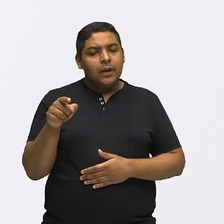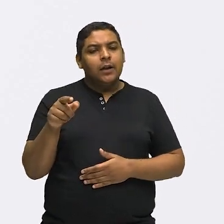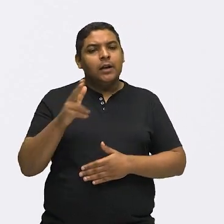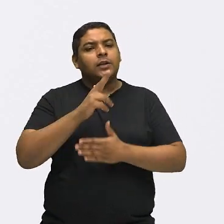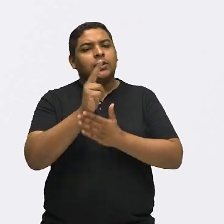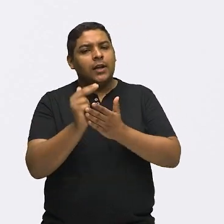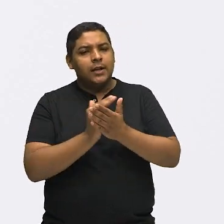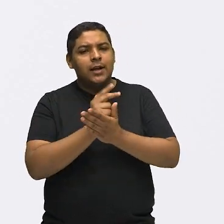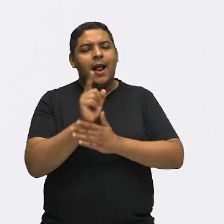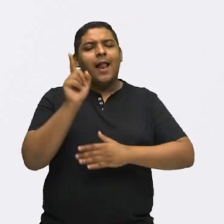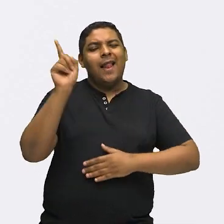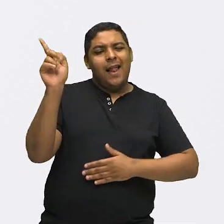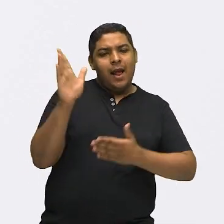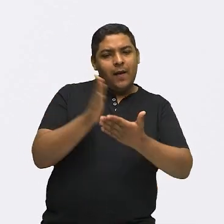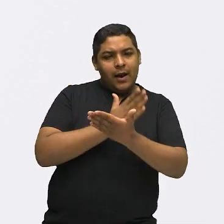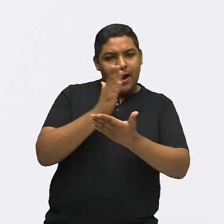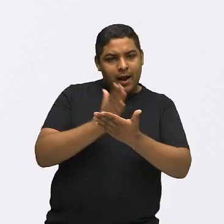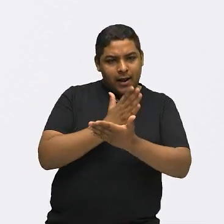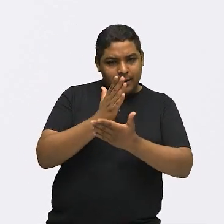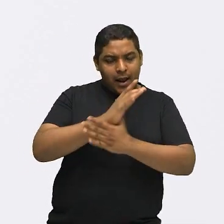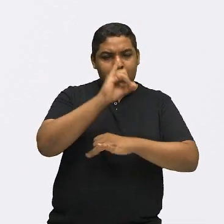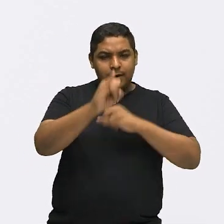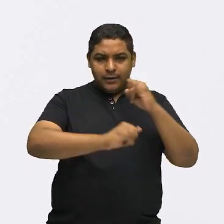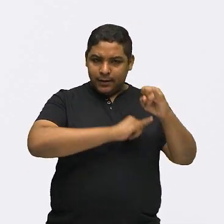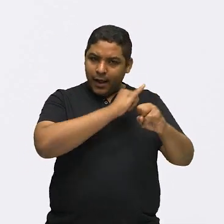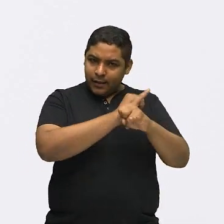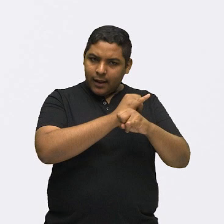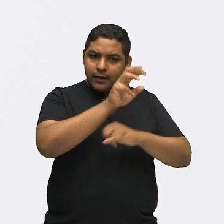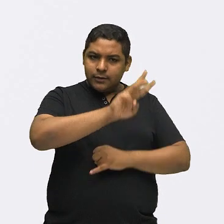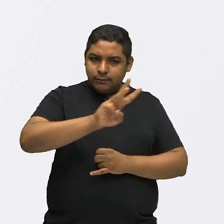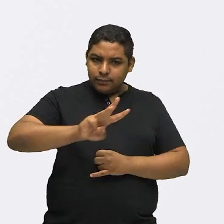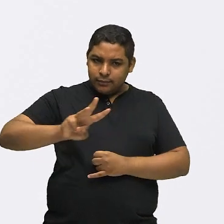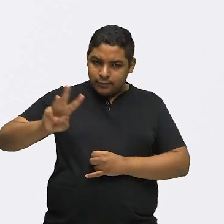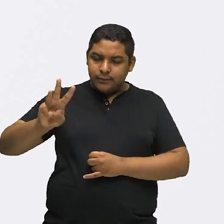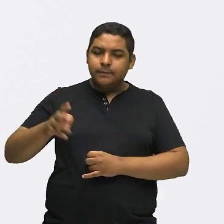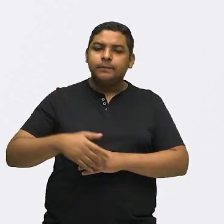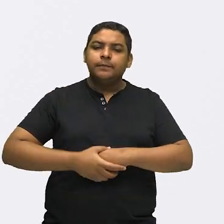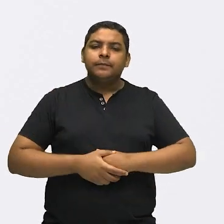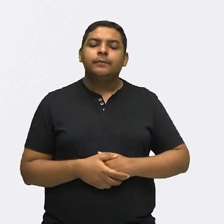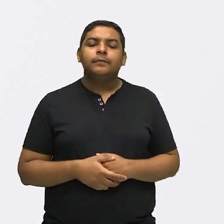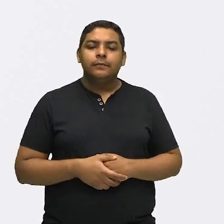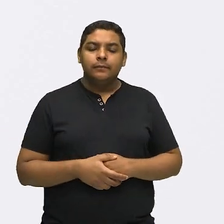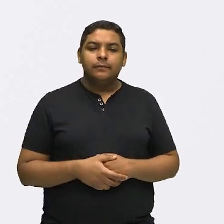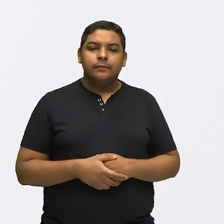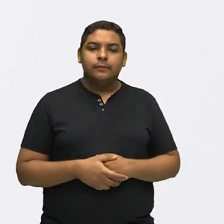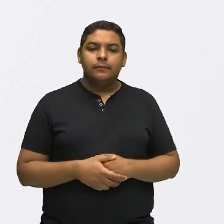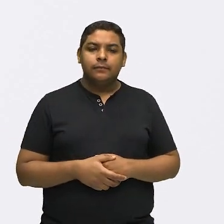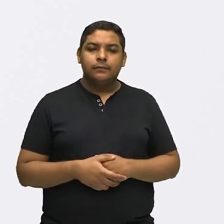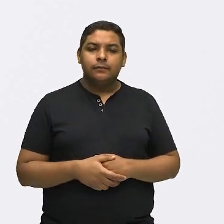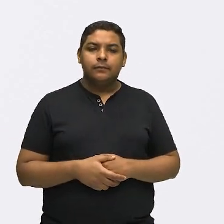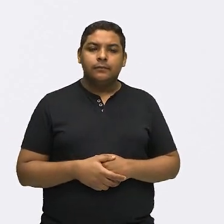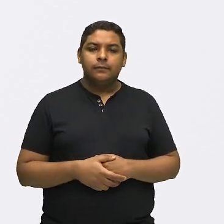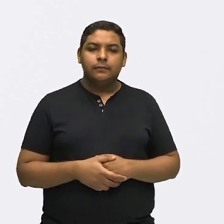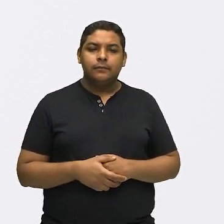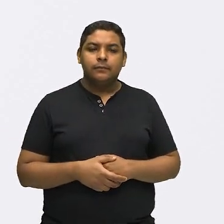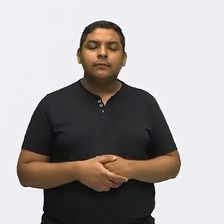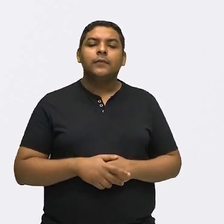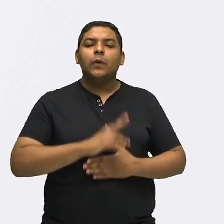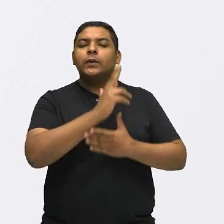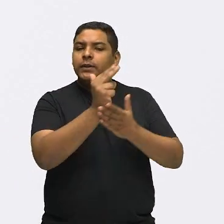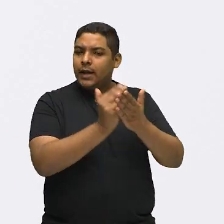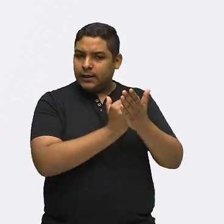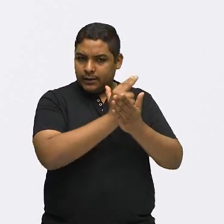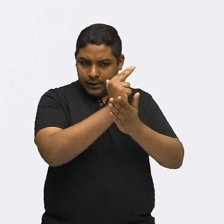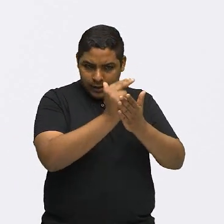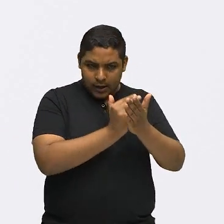caderno digital, certo? Quando vocês forem fazer essa produção artística. Aí vocês vão fazer um desenho e vão